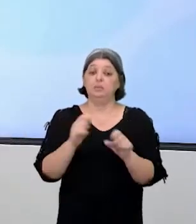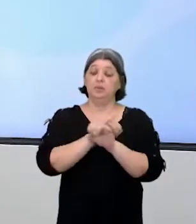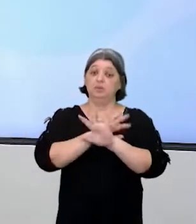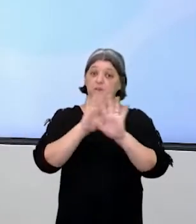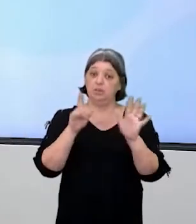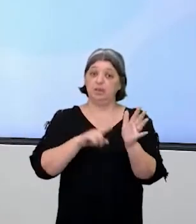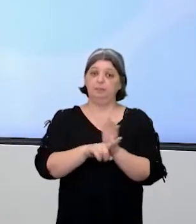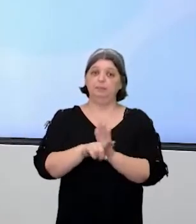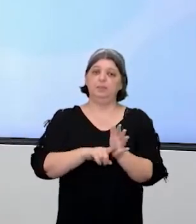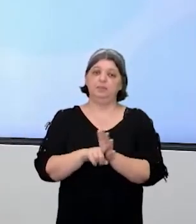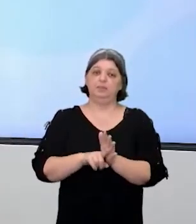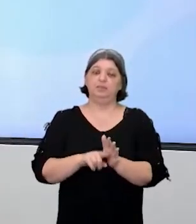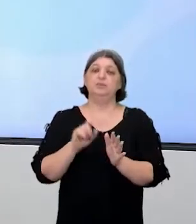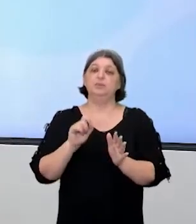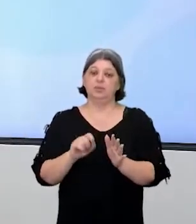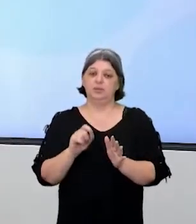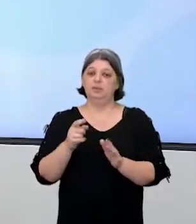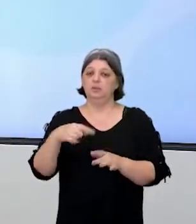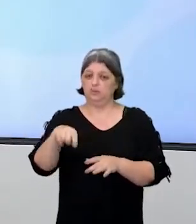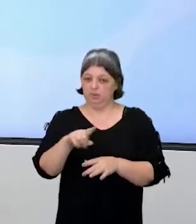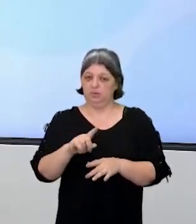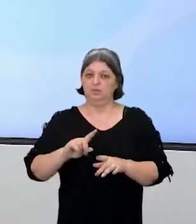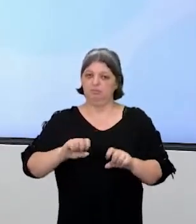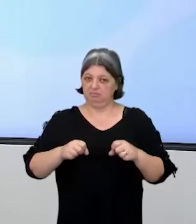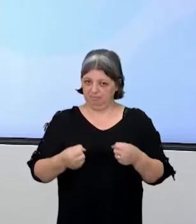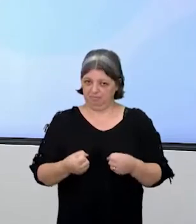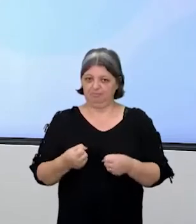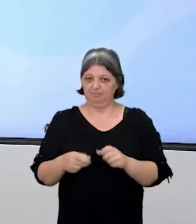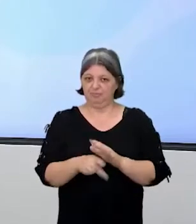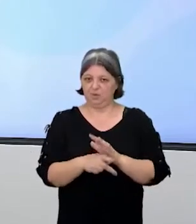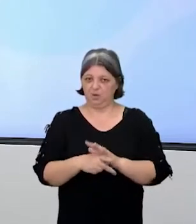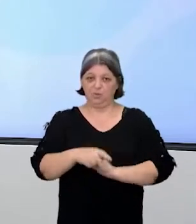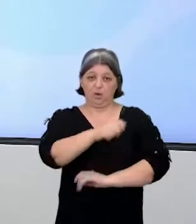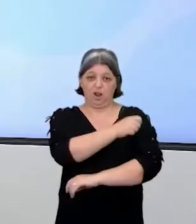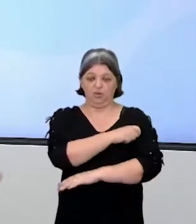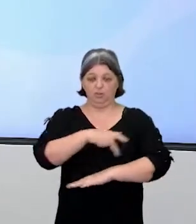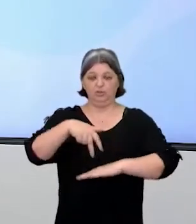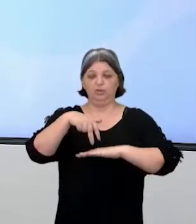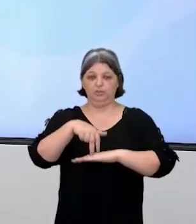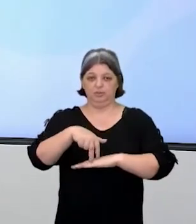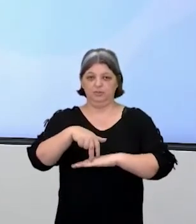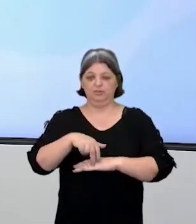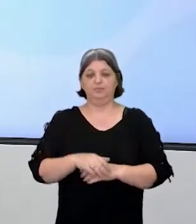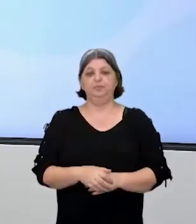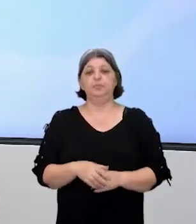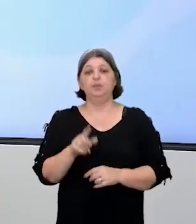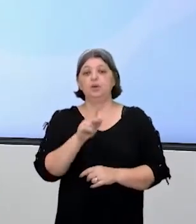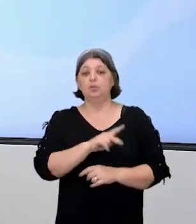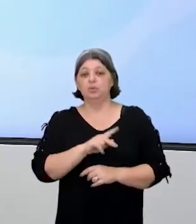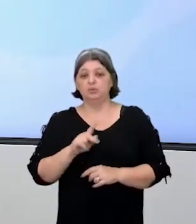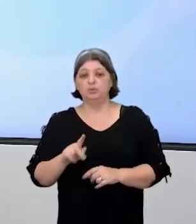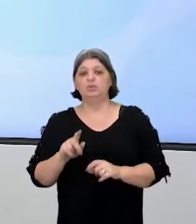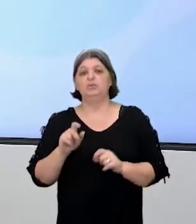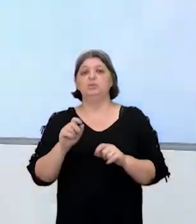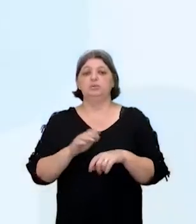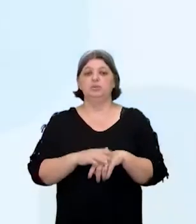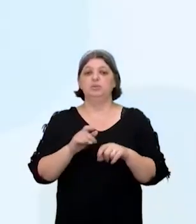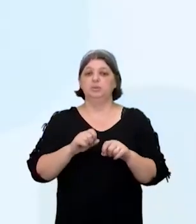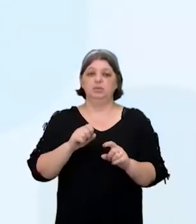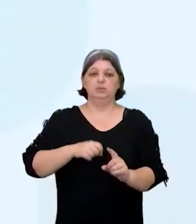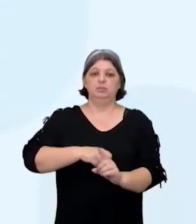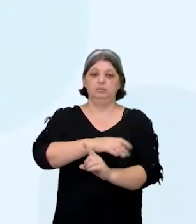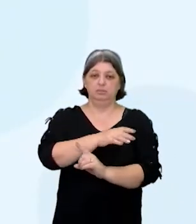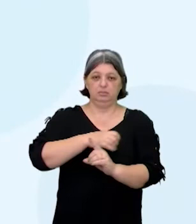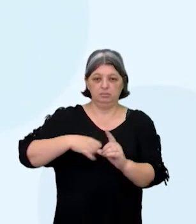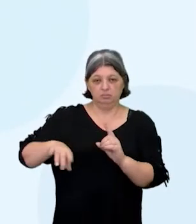pesquisa maior eu quero ver de vocês aí, estudantes protagonistas. Então, professor, promover a interação com o componente 5,